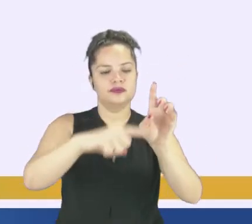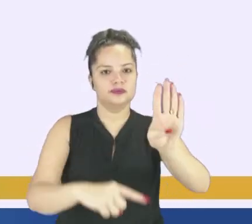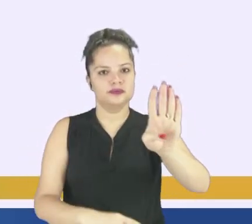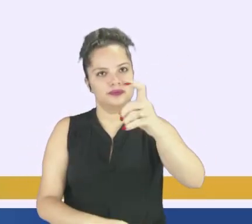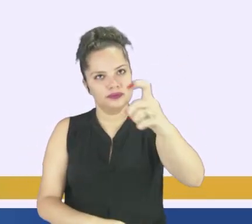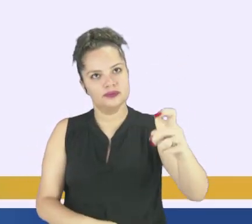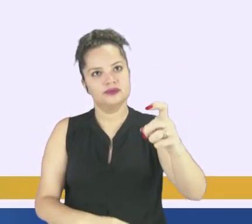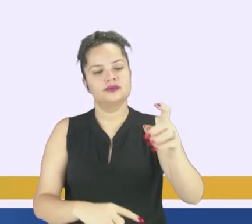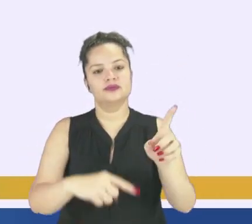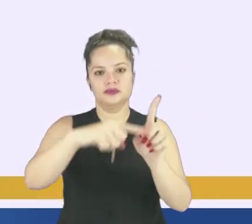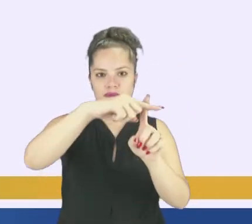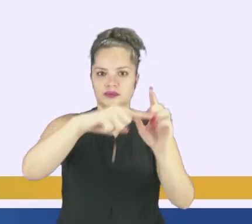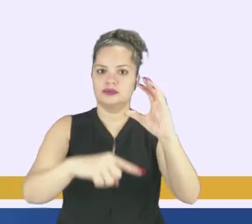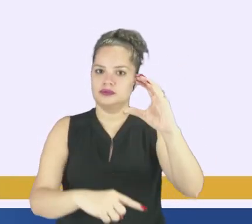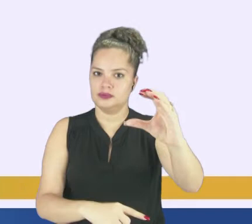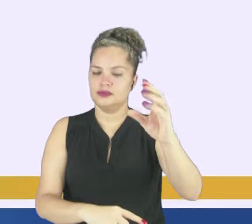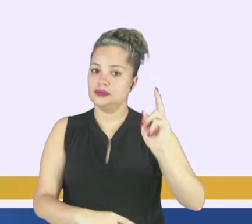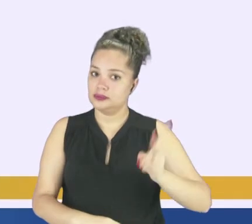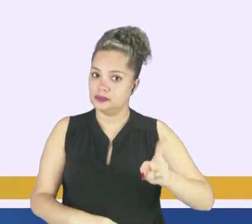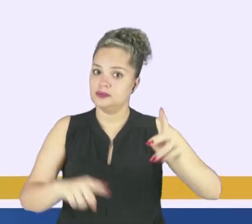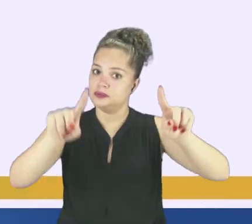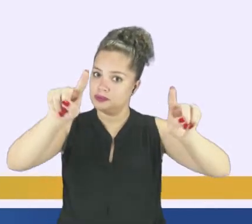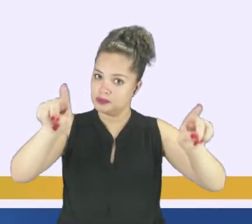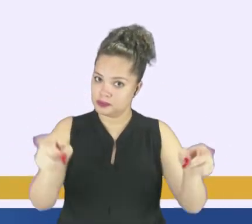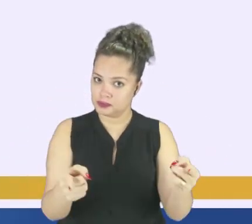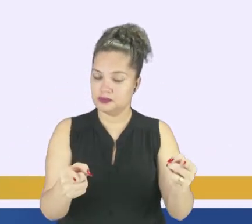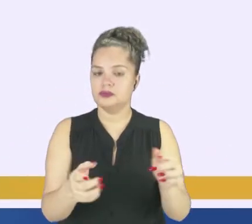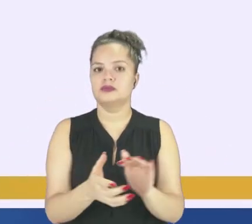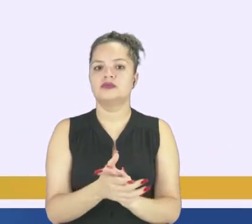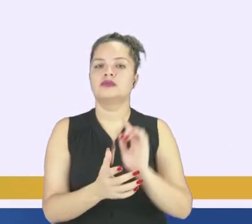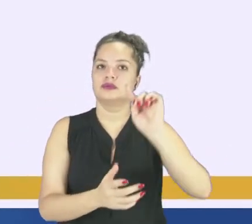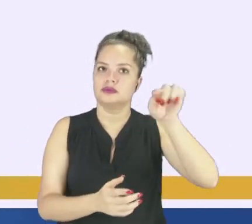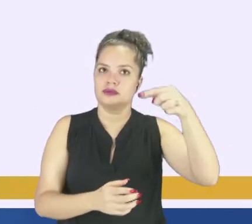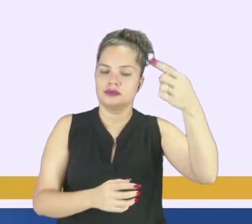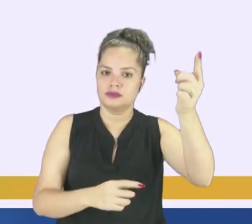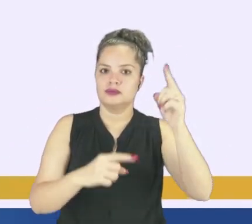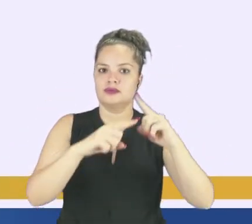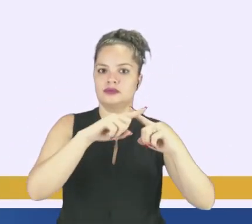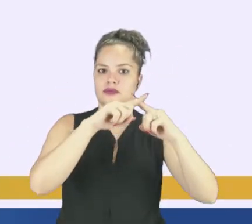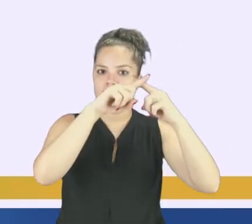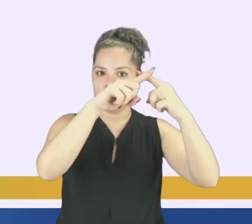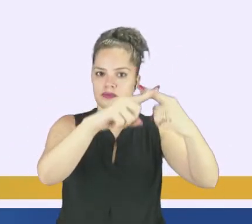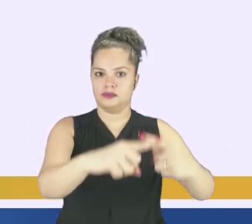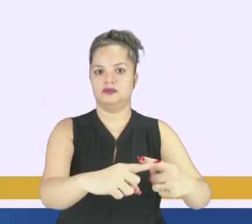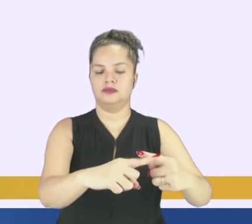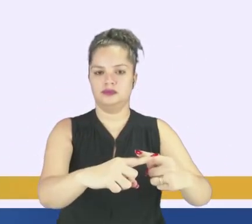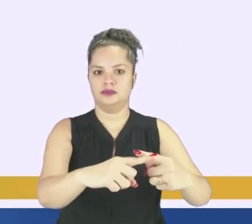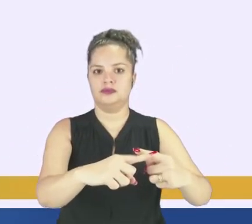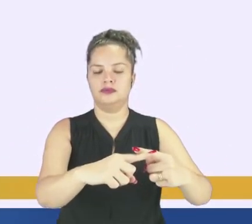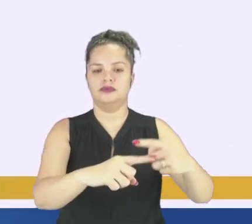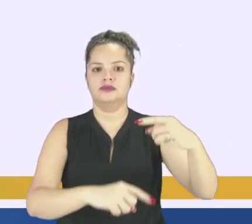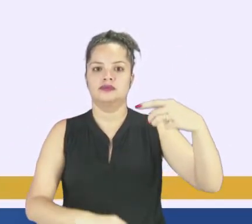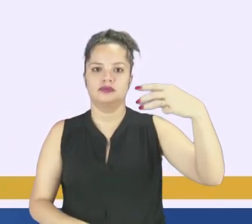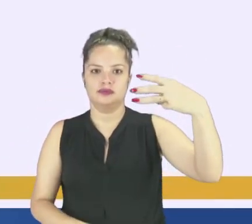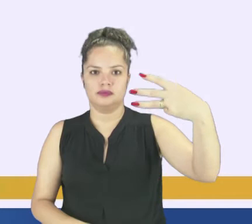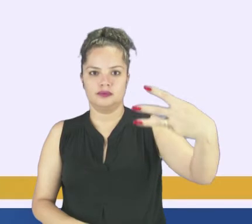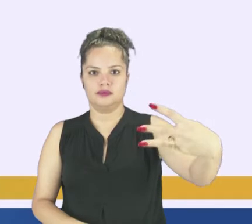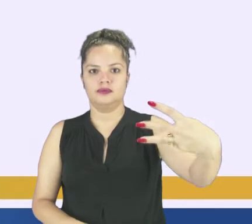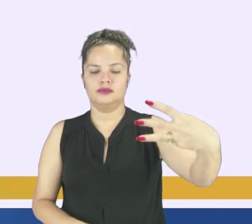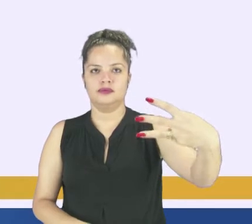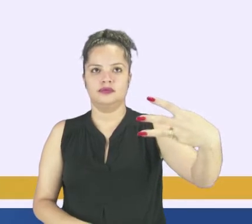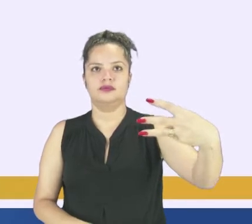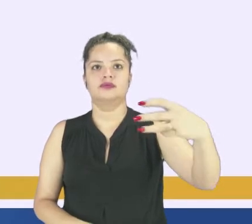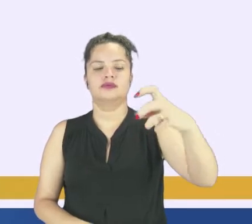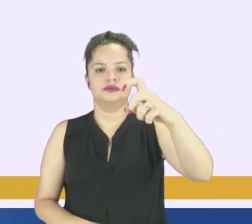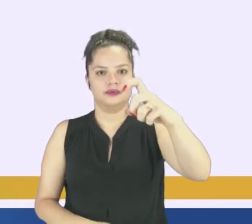entre parênteses. E aí nós vamos para o produto, que é o dividendo. E aí nós temos o dividendo lá